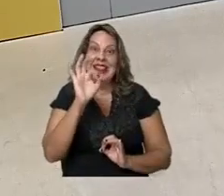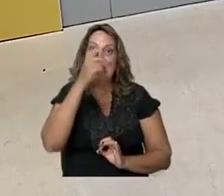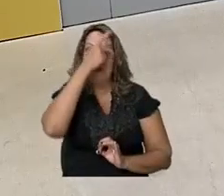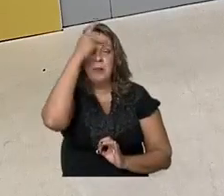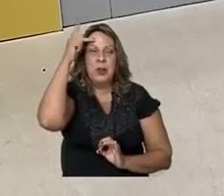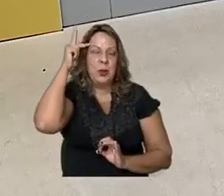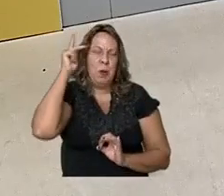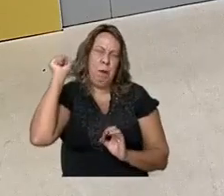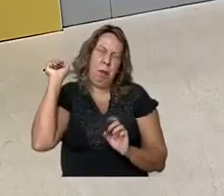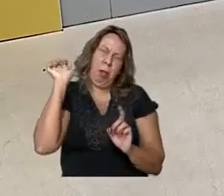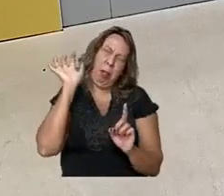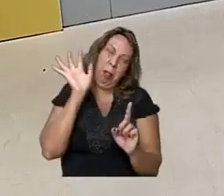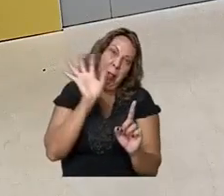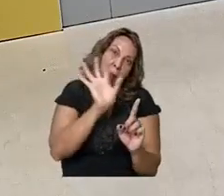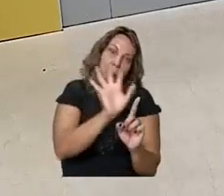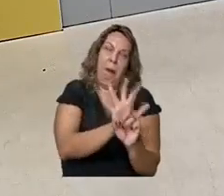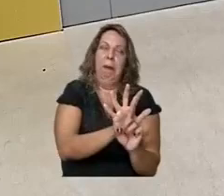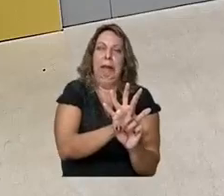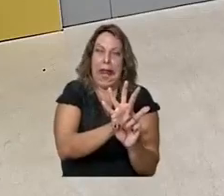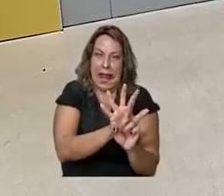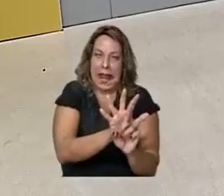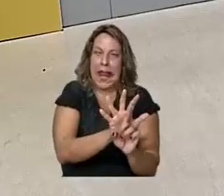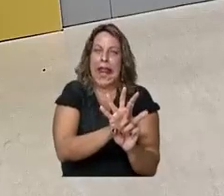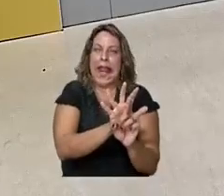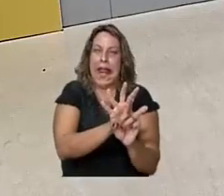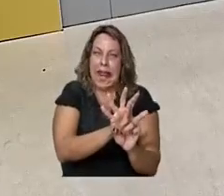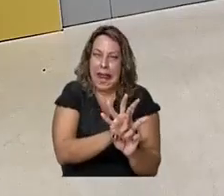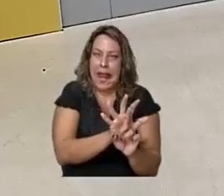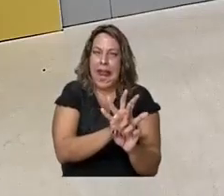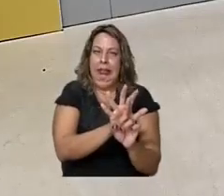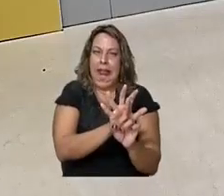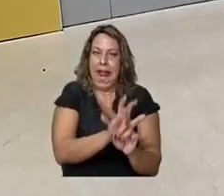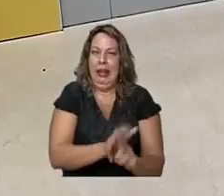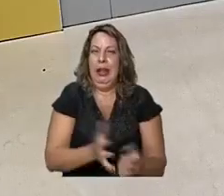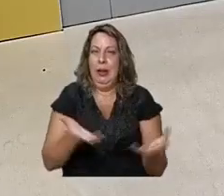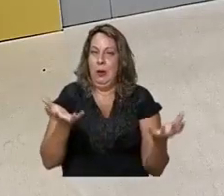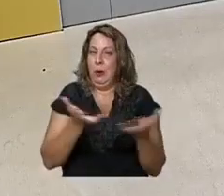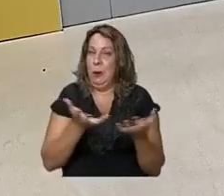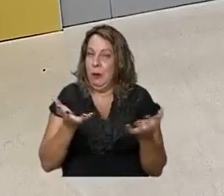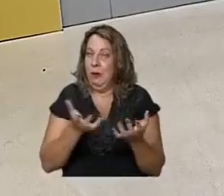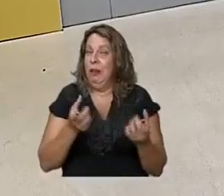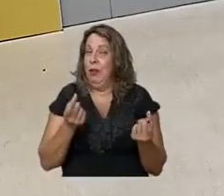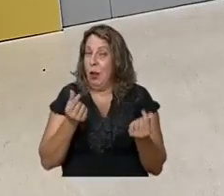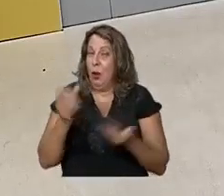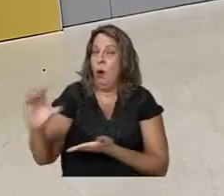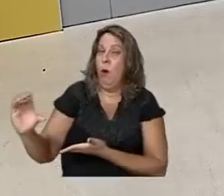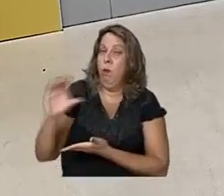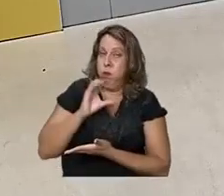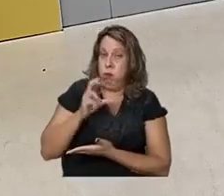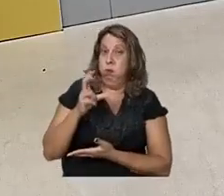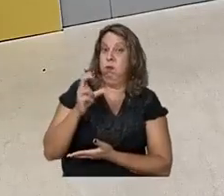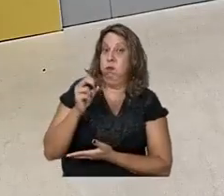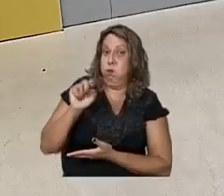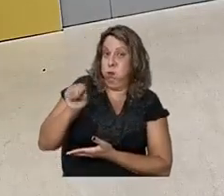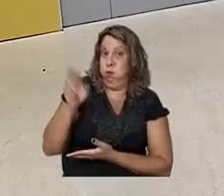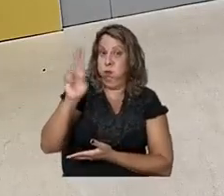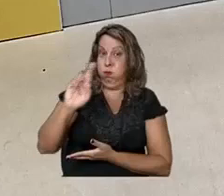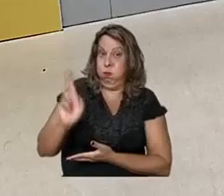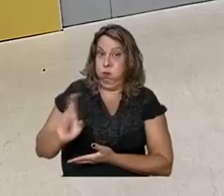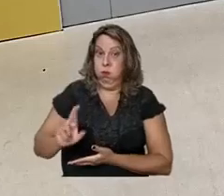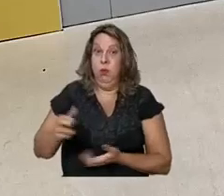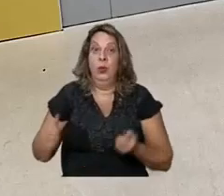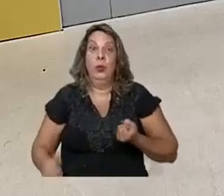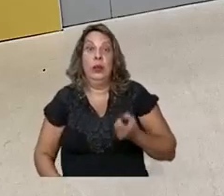na expectativa. Seguimos acompanhando. Vale 50 mil reais. 50 mil reais é o prêmio.